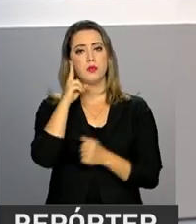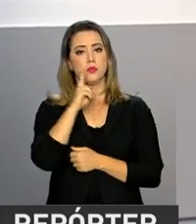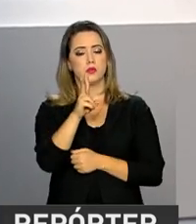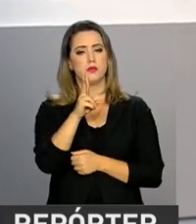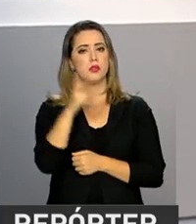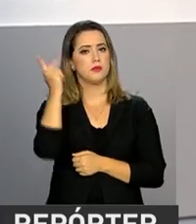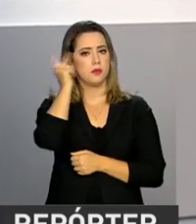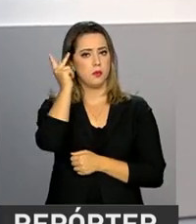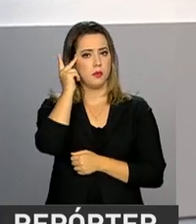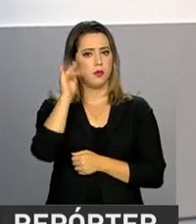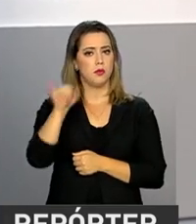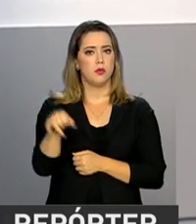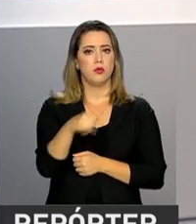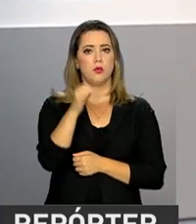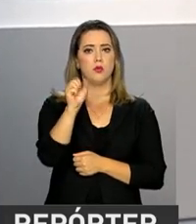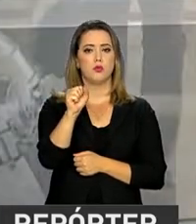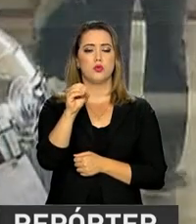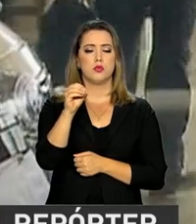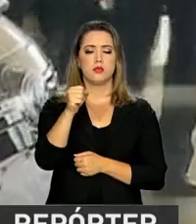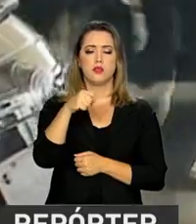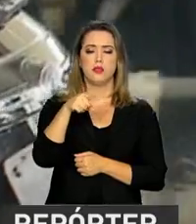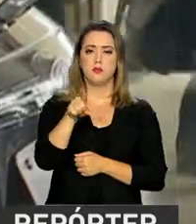josé luiz filho tem as informações